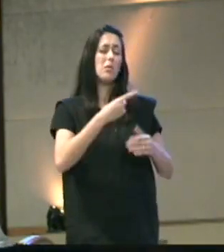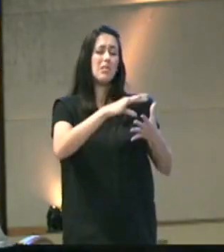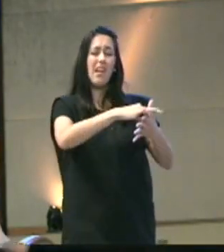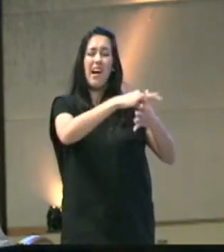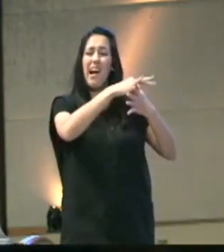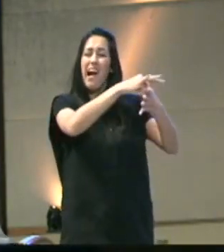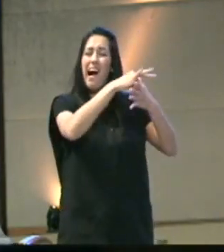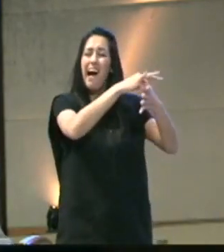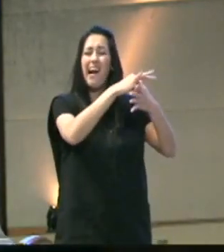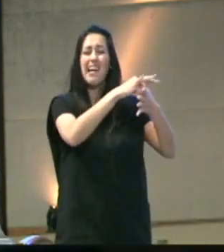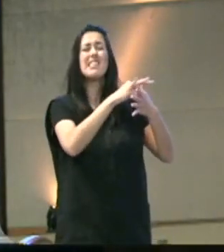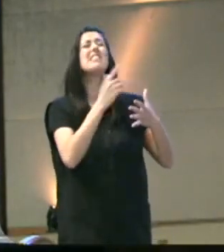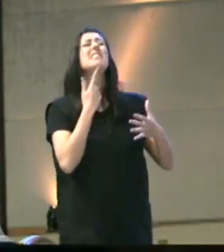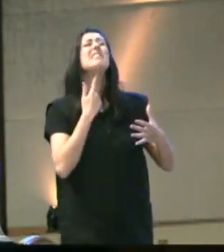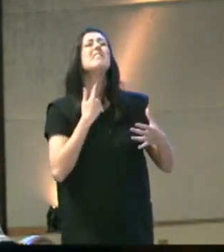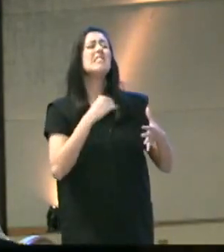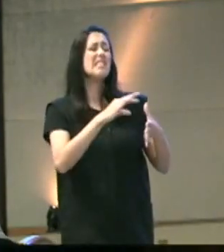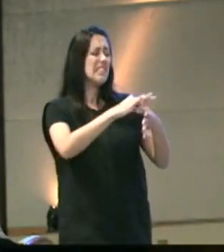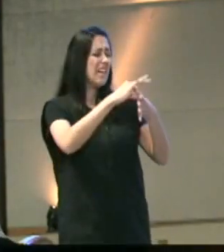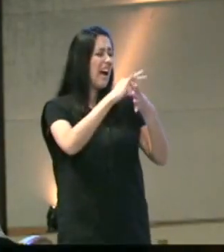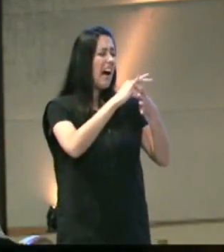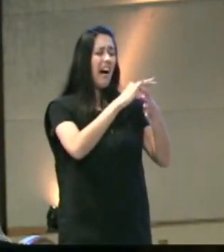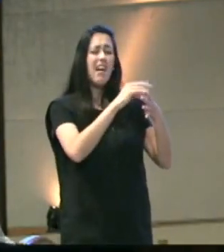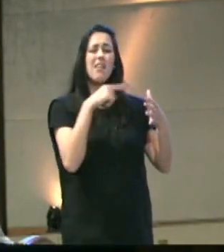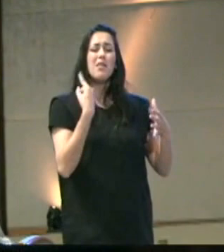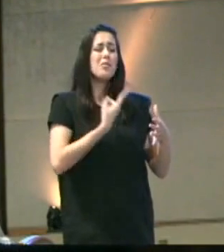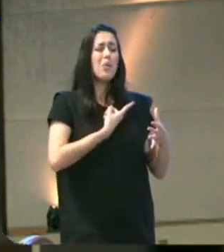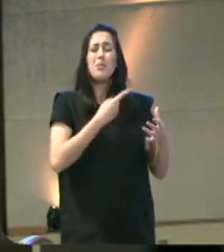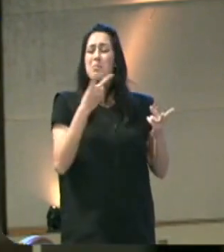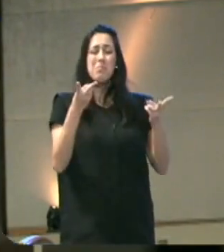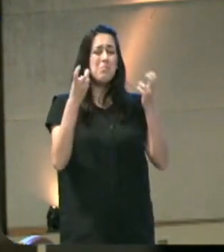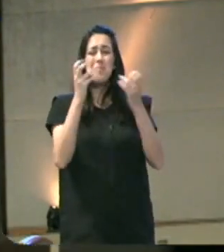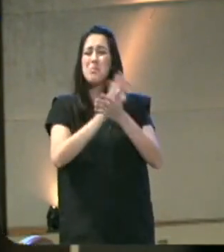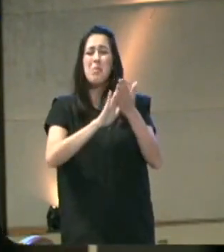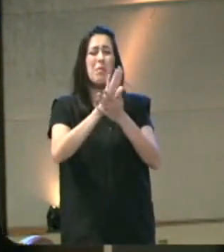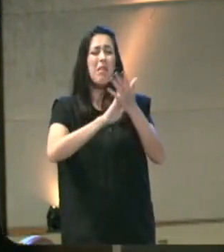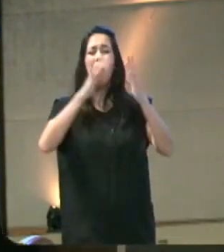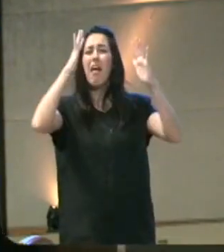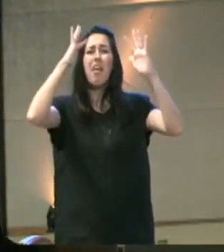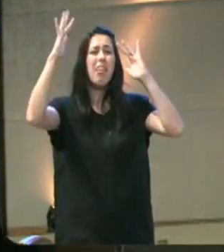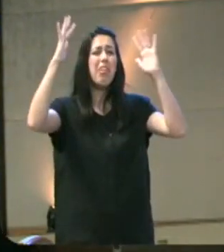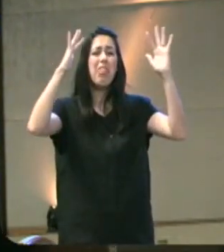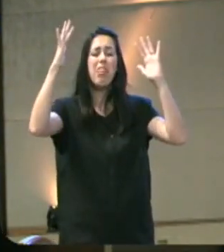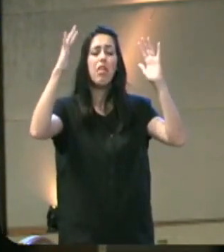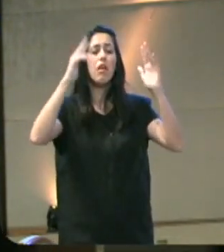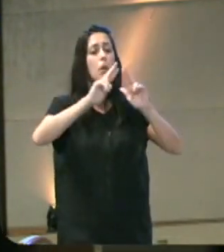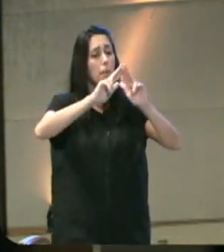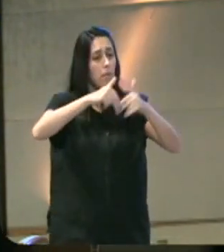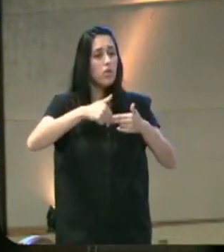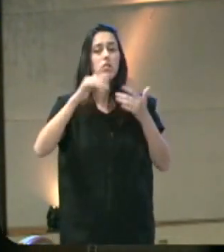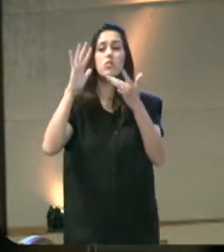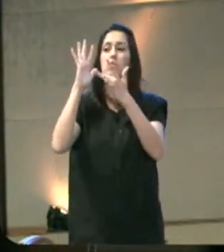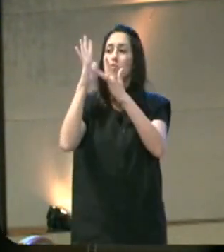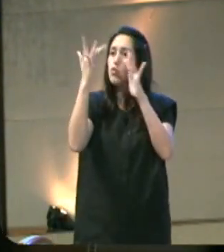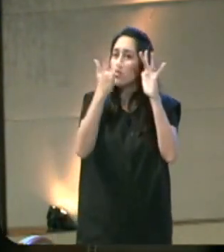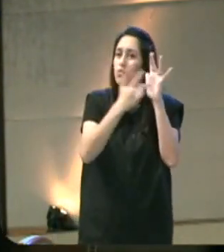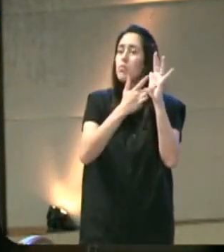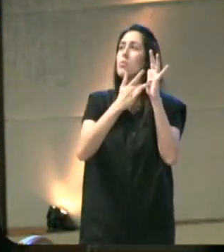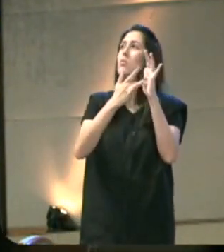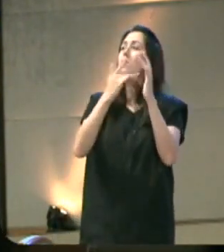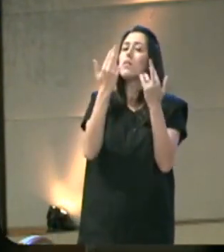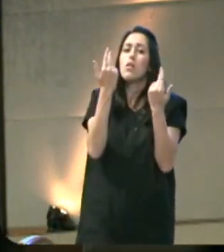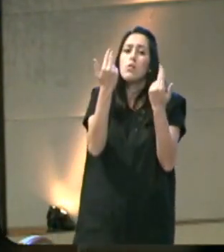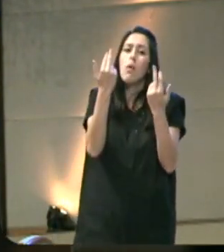gente não é capaz de discernir. Por isso Jesus nos convida e nos apresenta